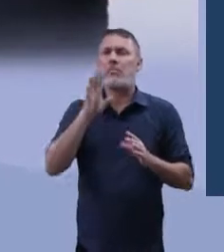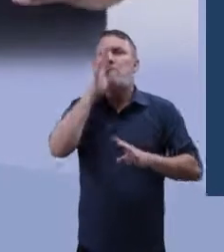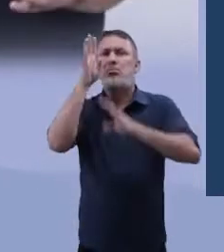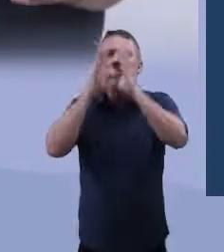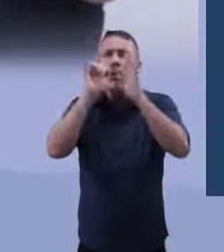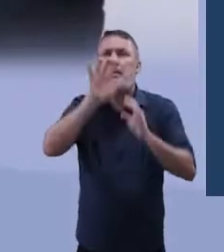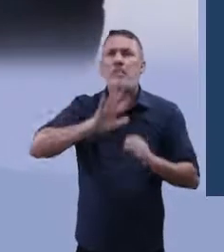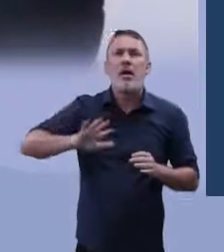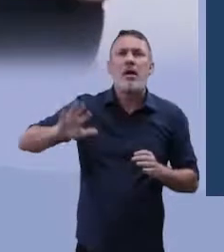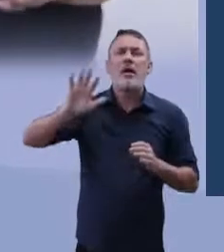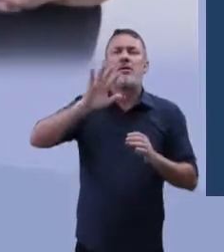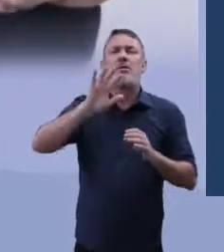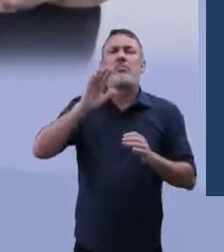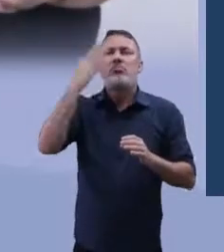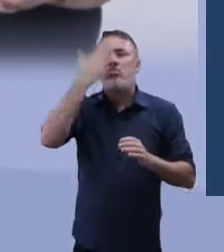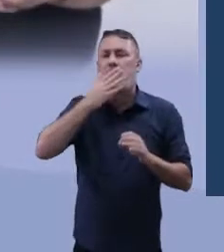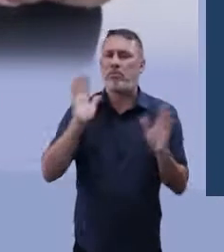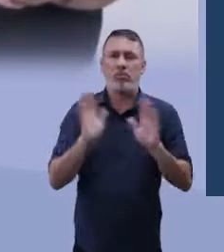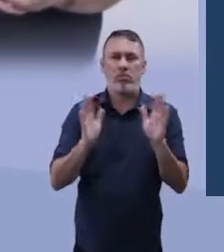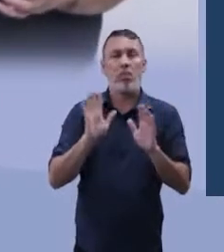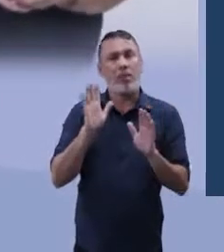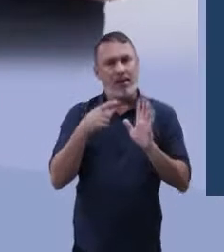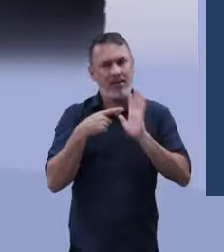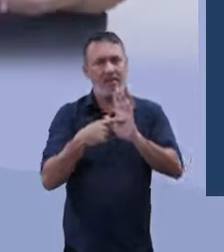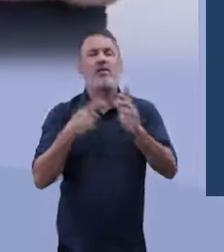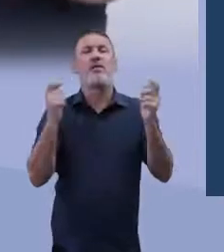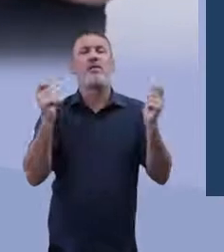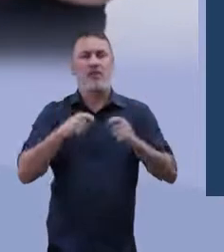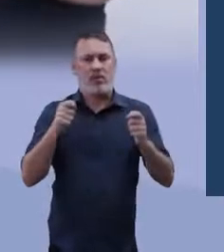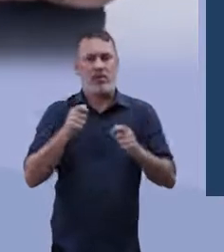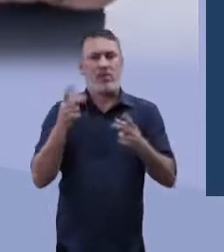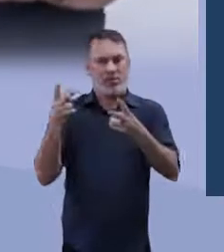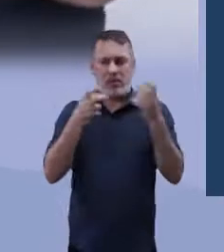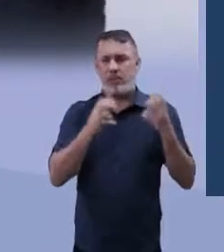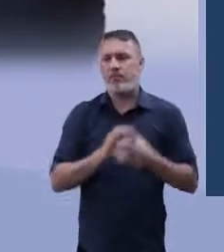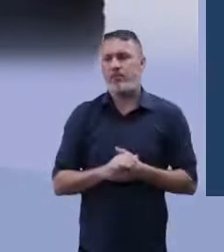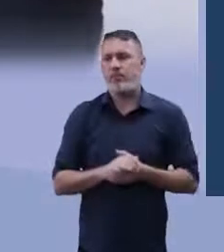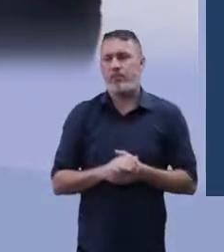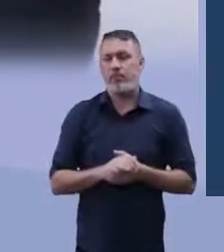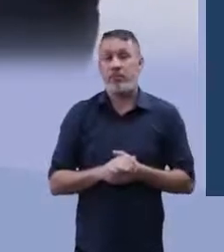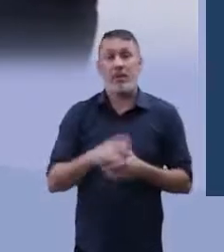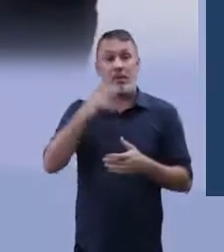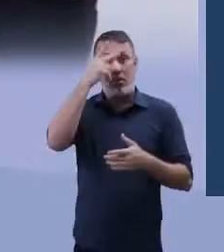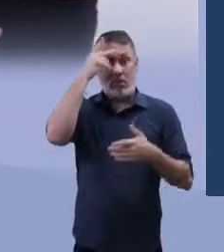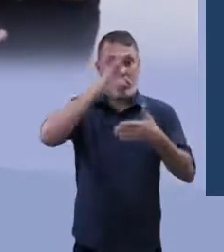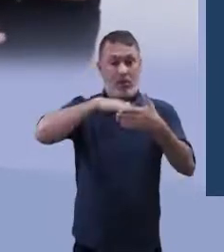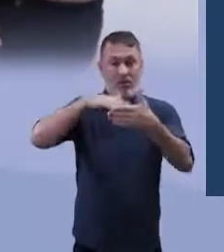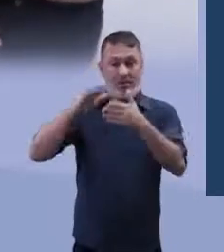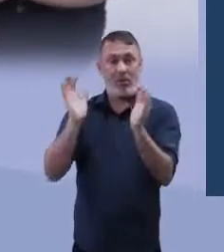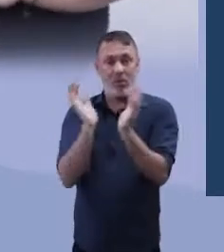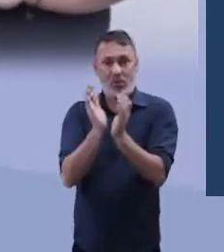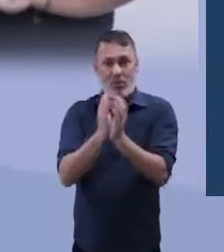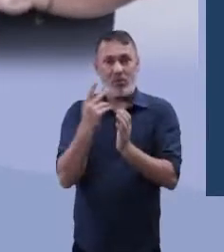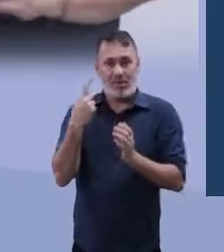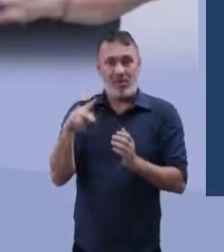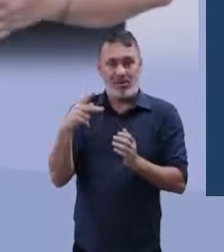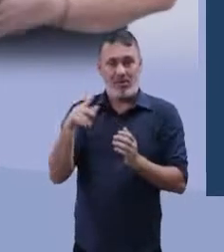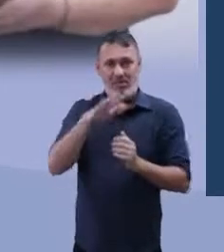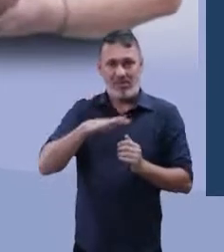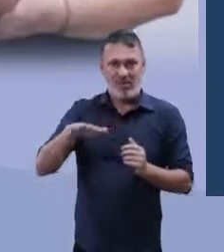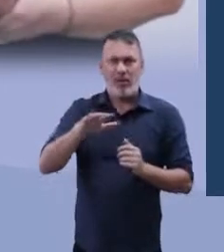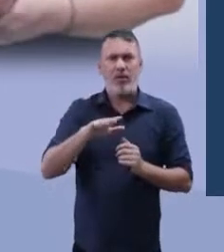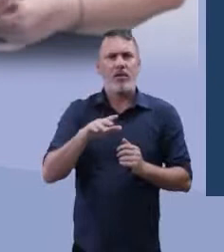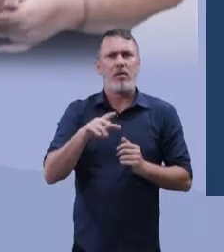as imagens são figurativas, porém reconhecíveis. O artista, ele vai